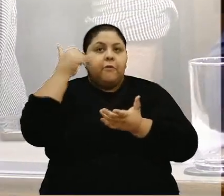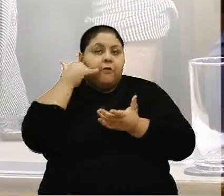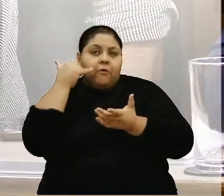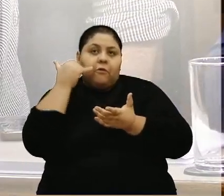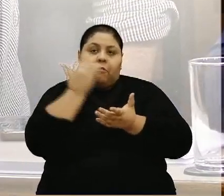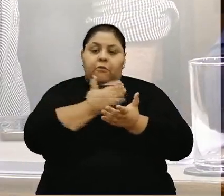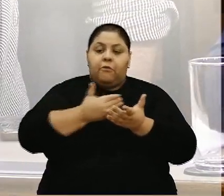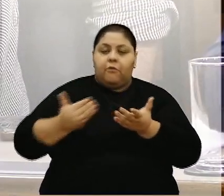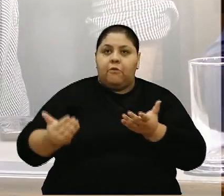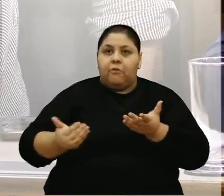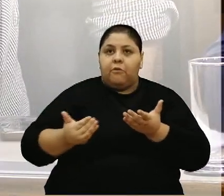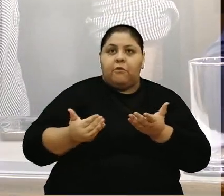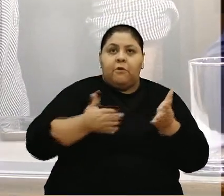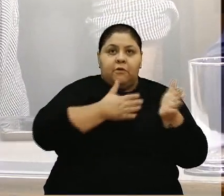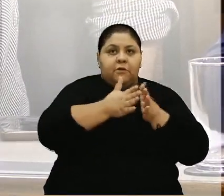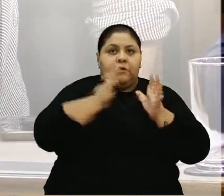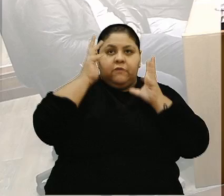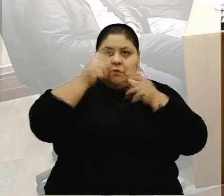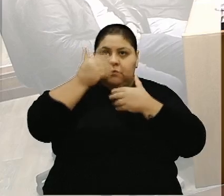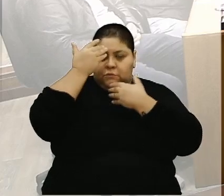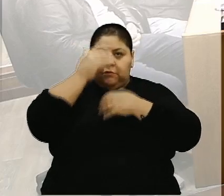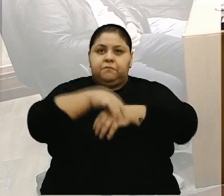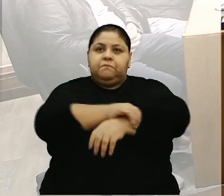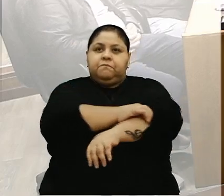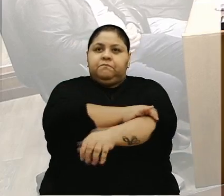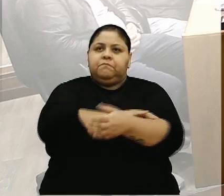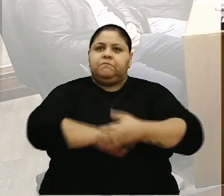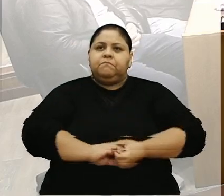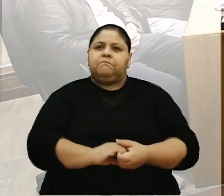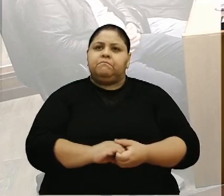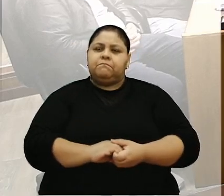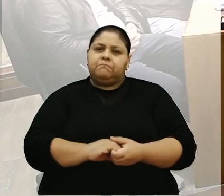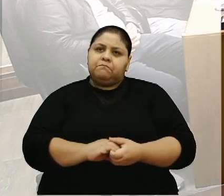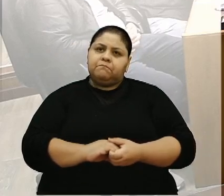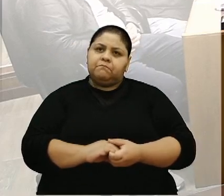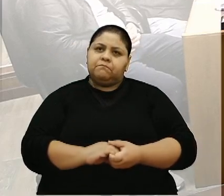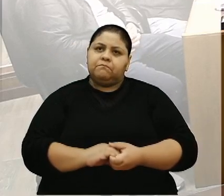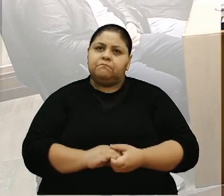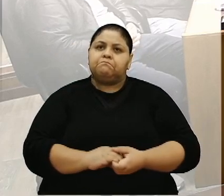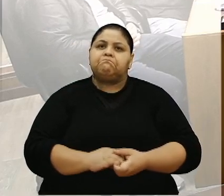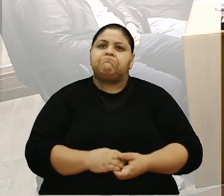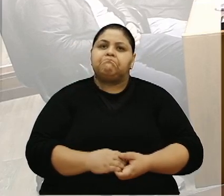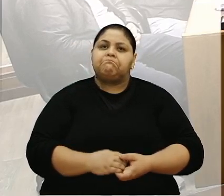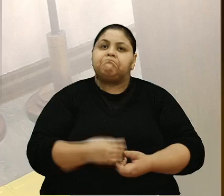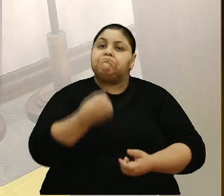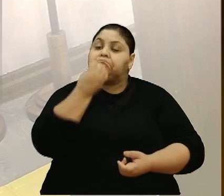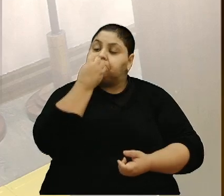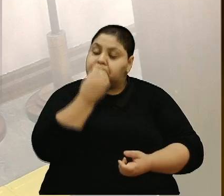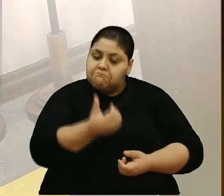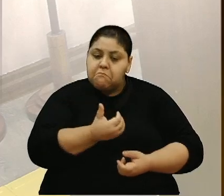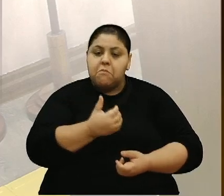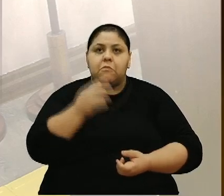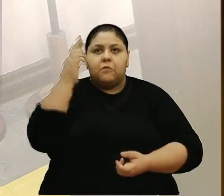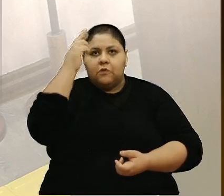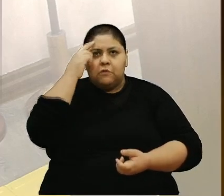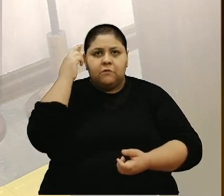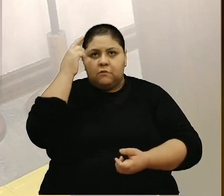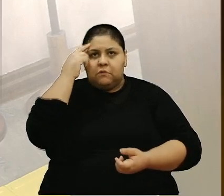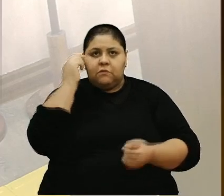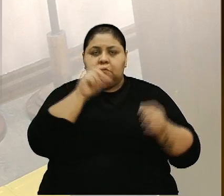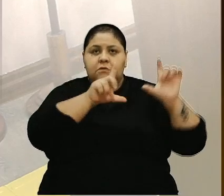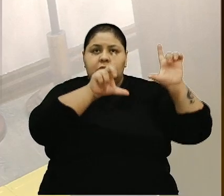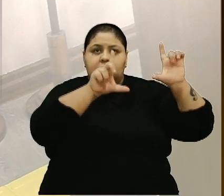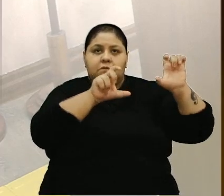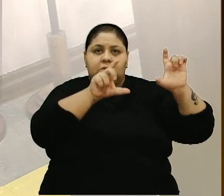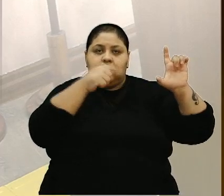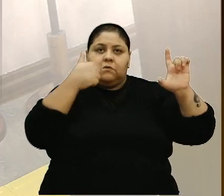público acessível a todos. Obrigado. Muito bom, vereador Rafael Bueno. Igor, coloca aquela foto que aparece eu